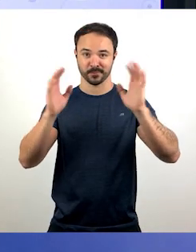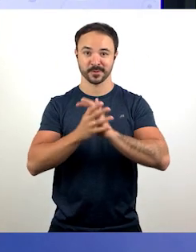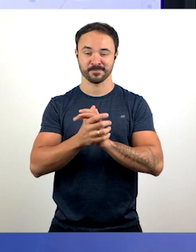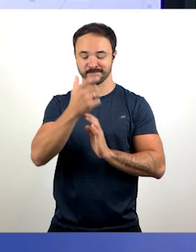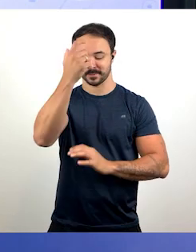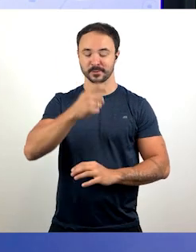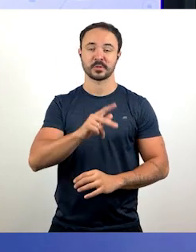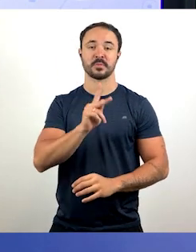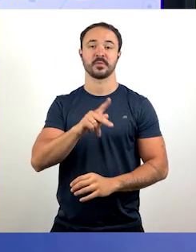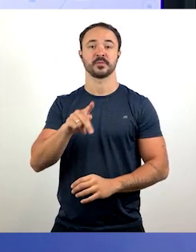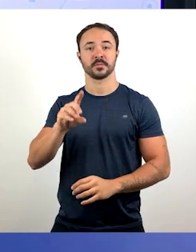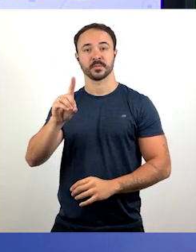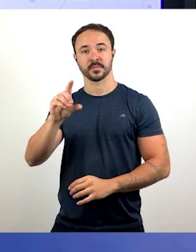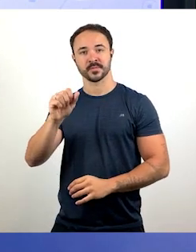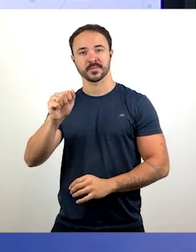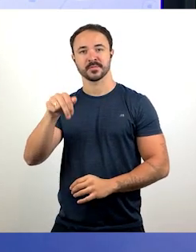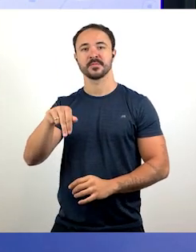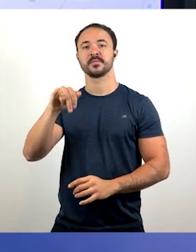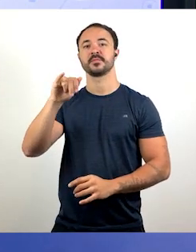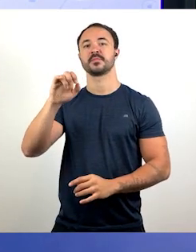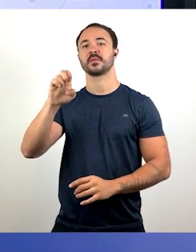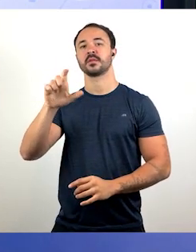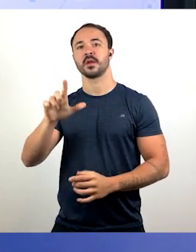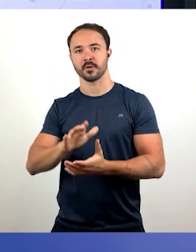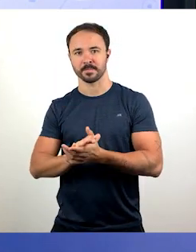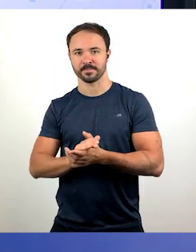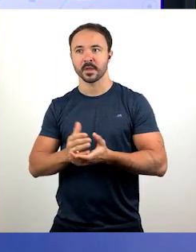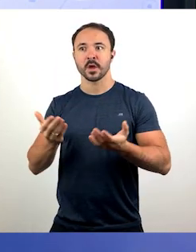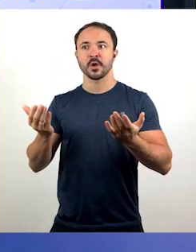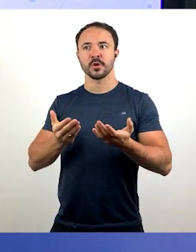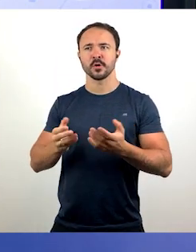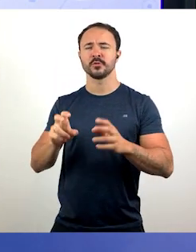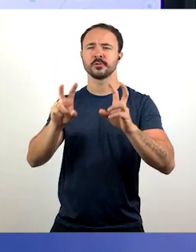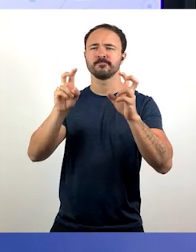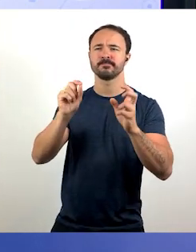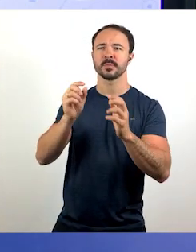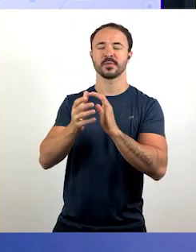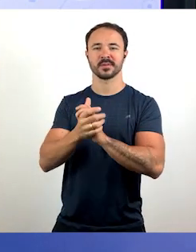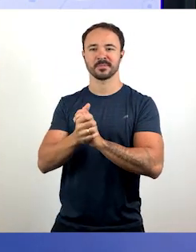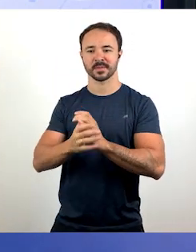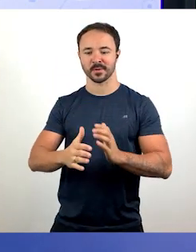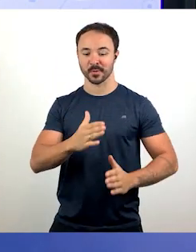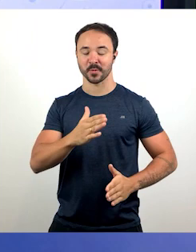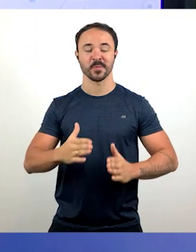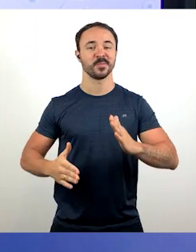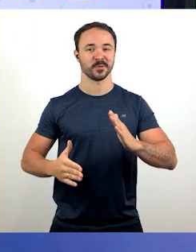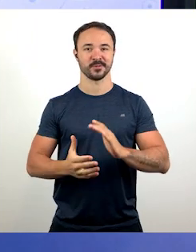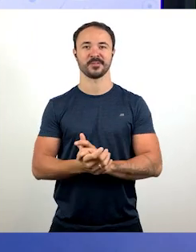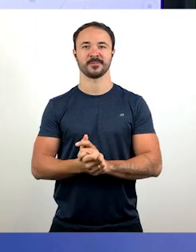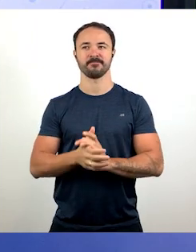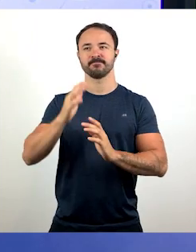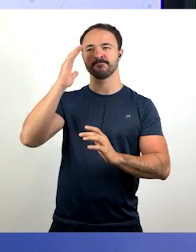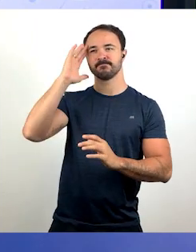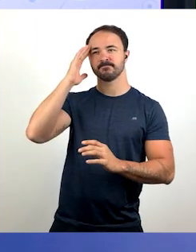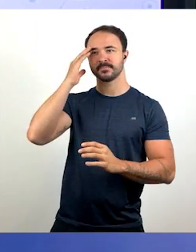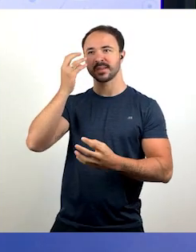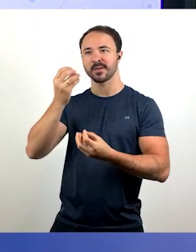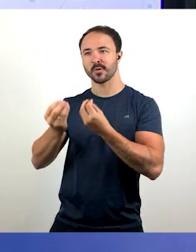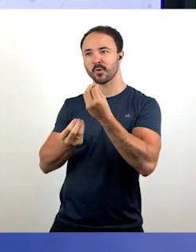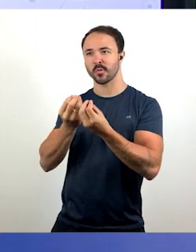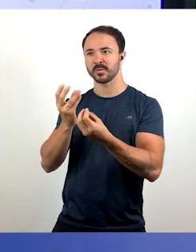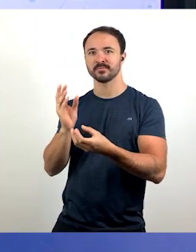Olá pessoal, eu sou o professor Daniel Reis. Na aula de robótica de hoje nós vamos entender a codificação